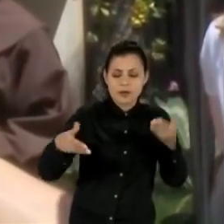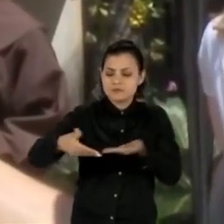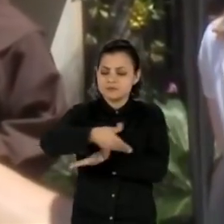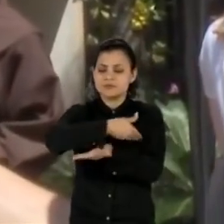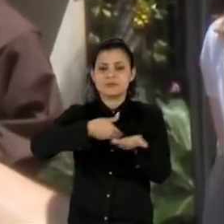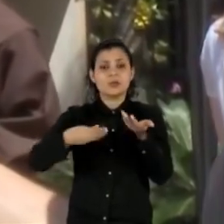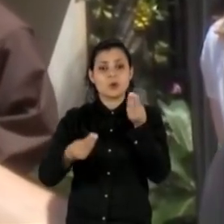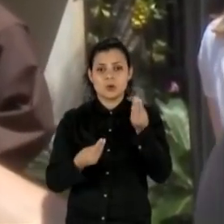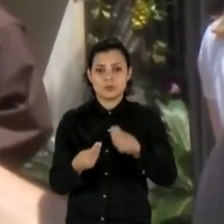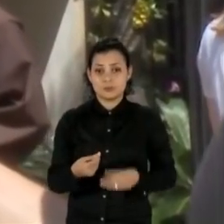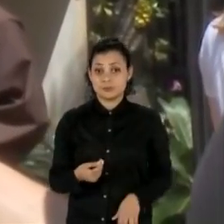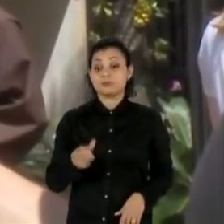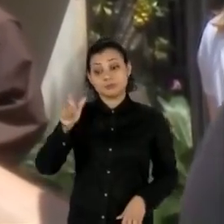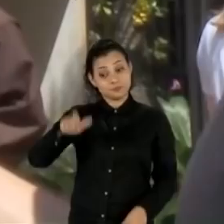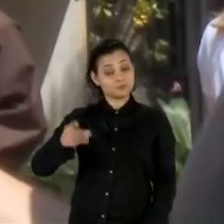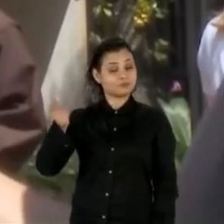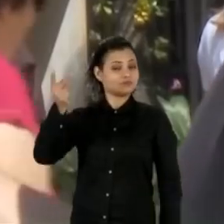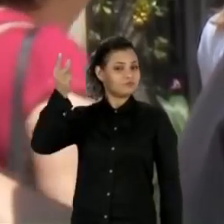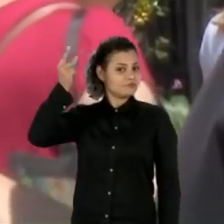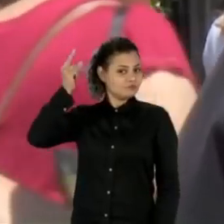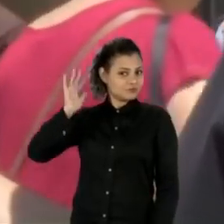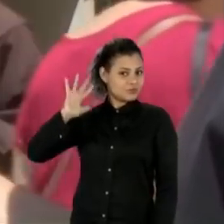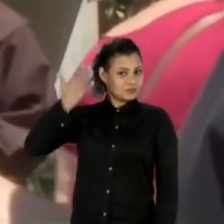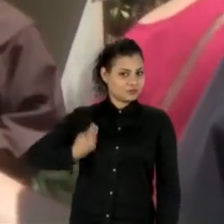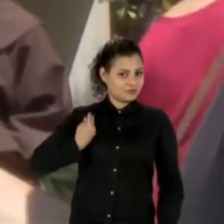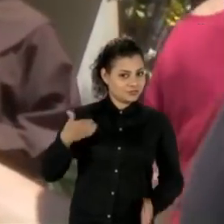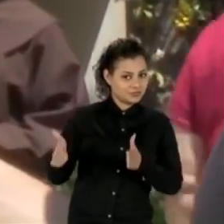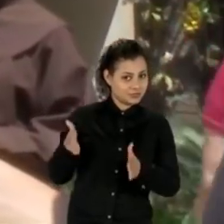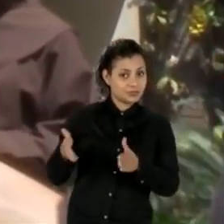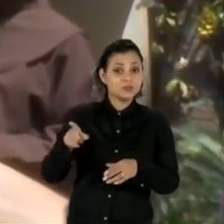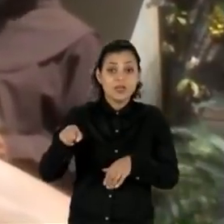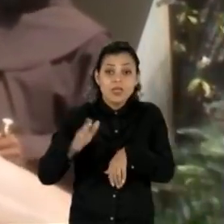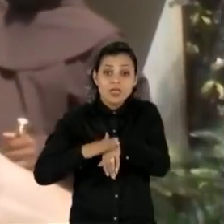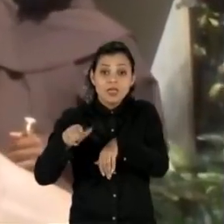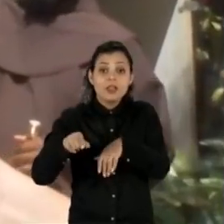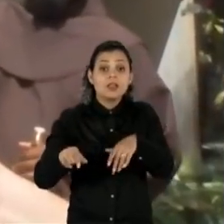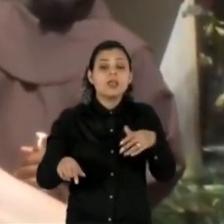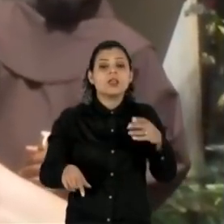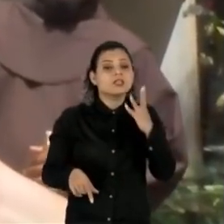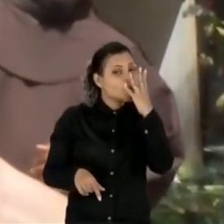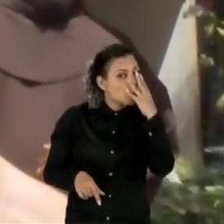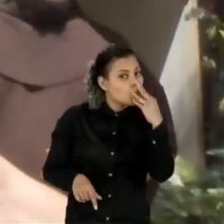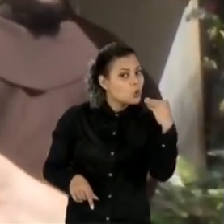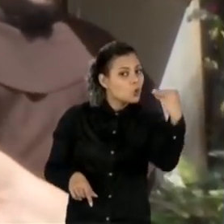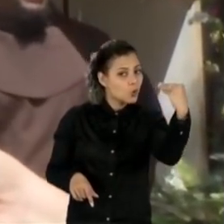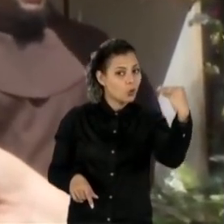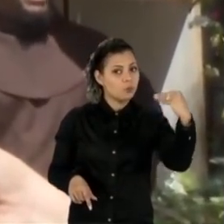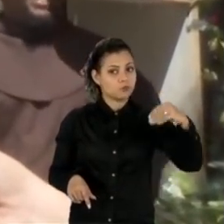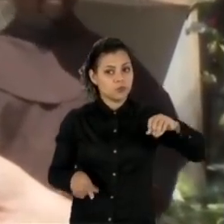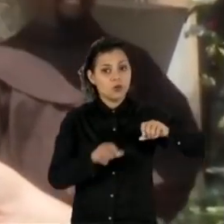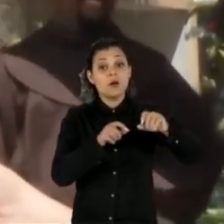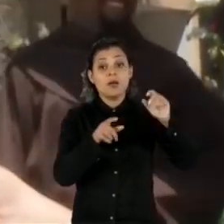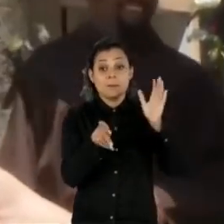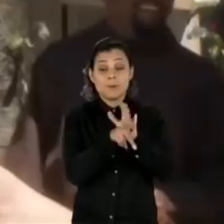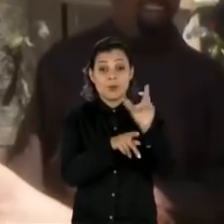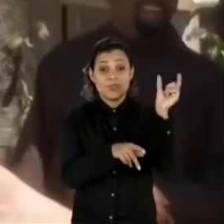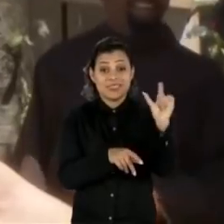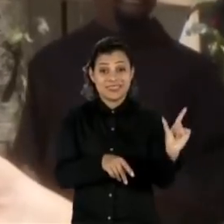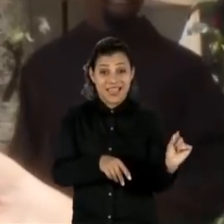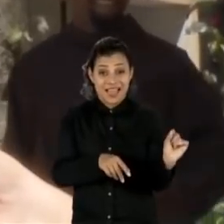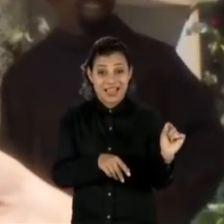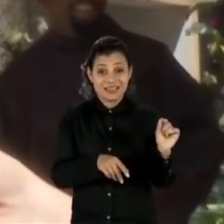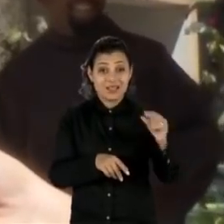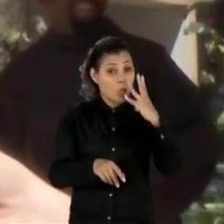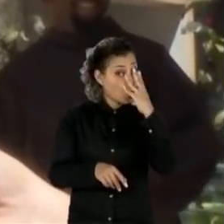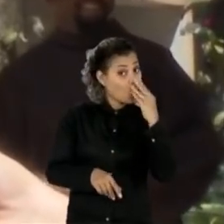tu lembra que são francisco numa certa vez da sua vida ele amansou um lobo na cidade de gúbio lá na itália um lobo